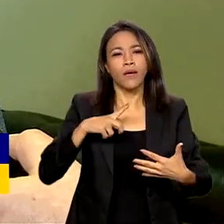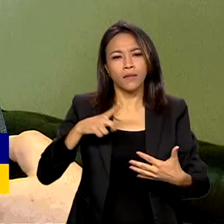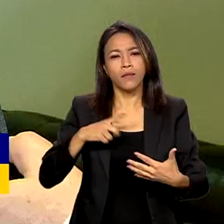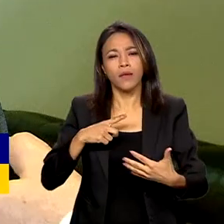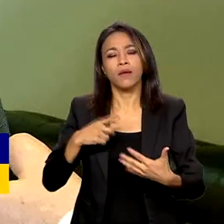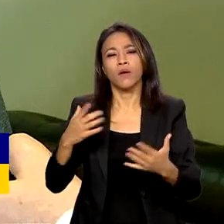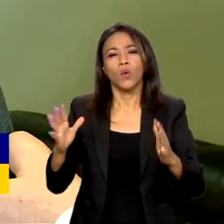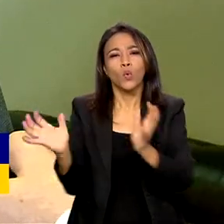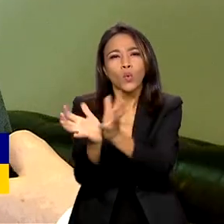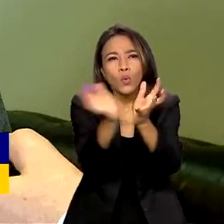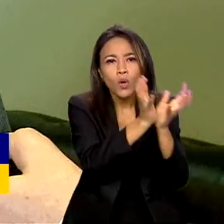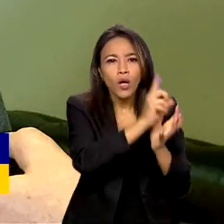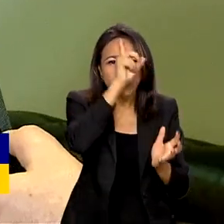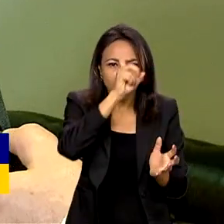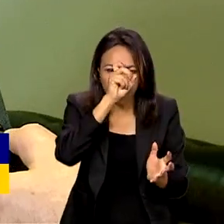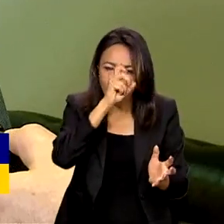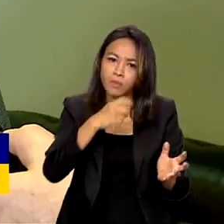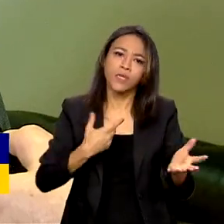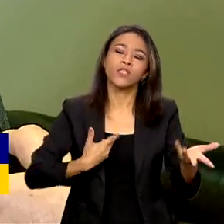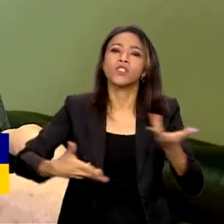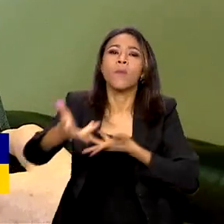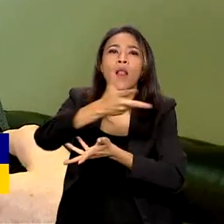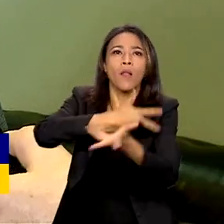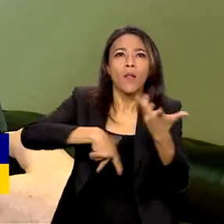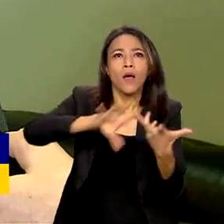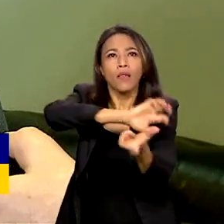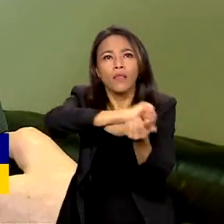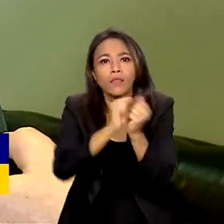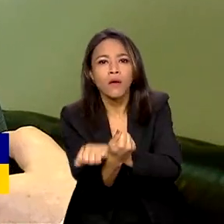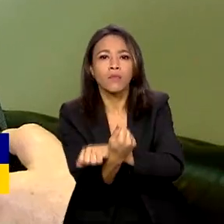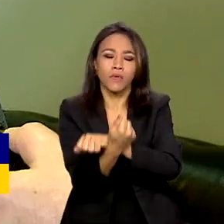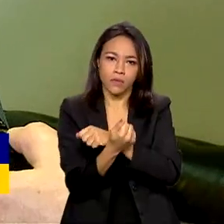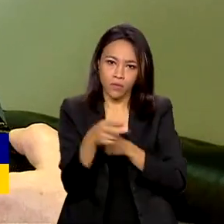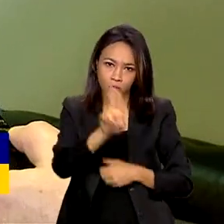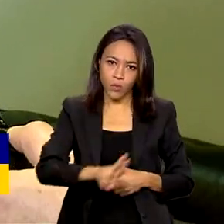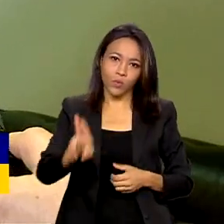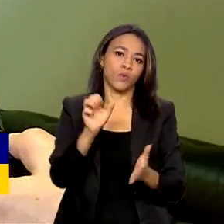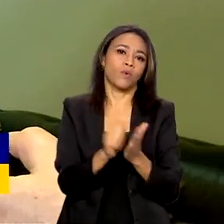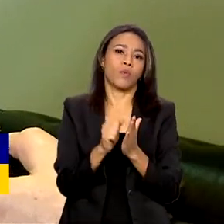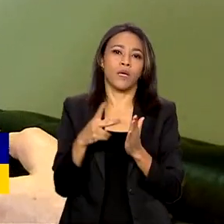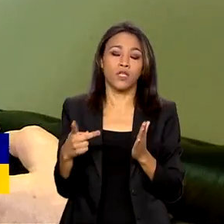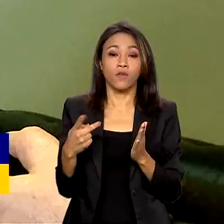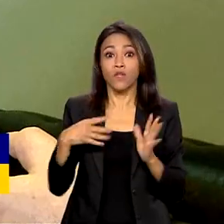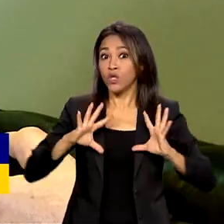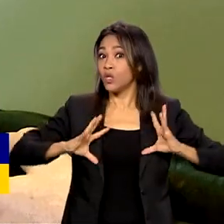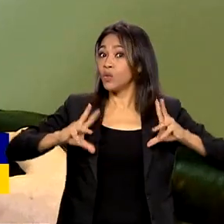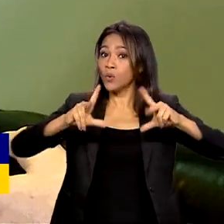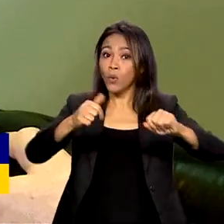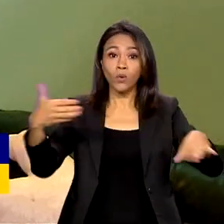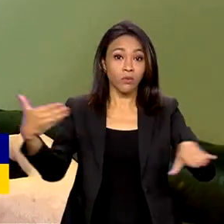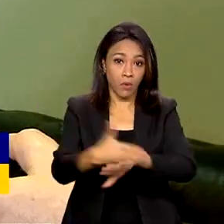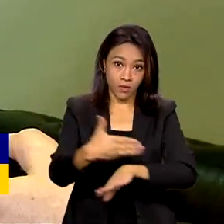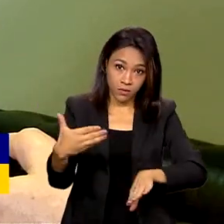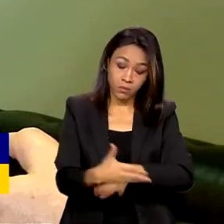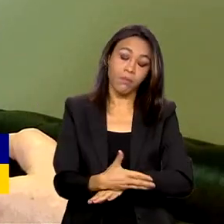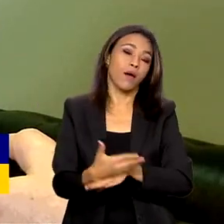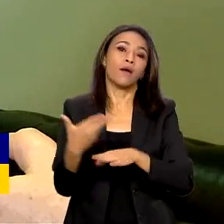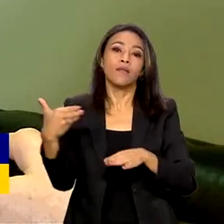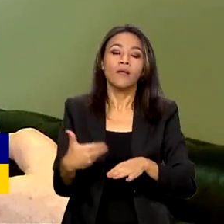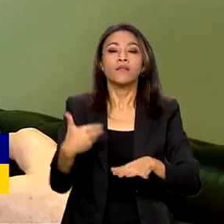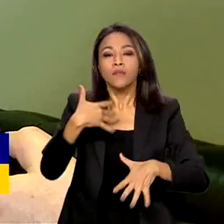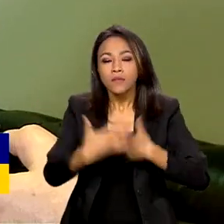dessa comunidade, para poder fazer as devidas customizações e para poder participar coletivamente do processo constante